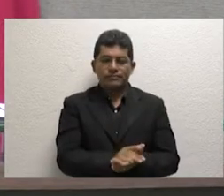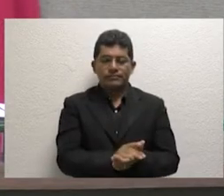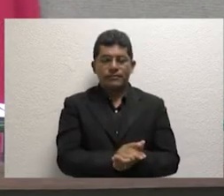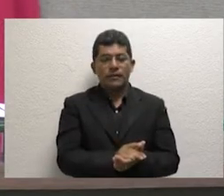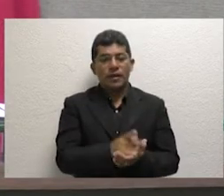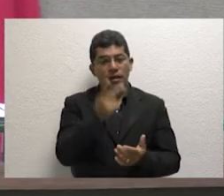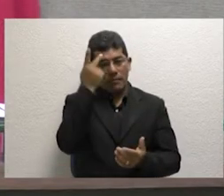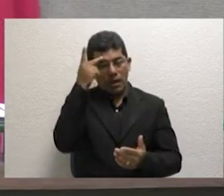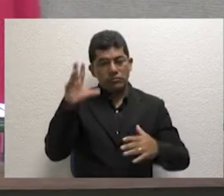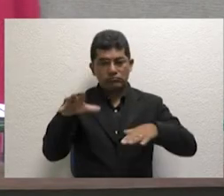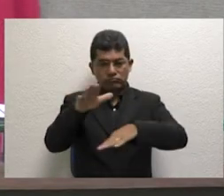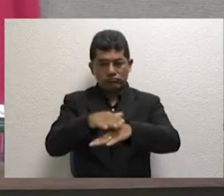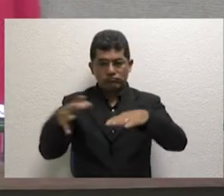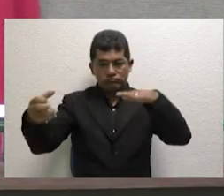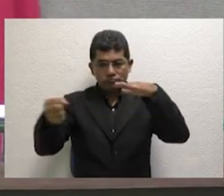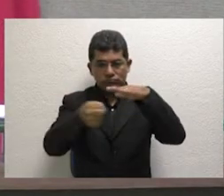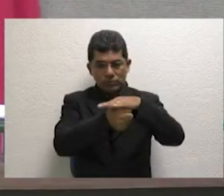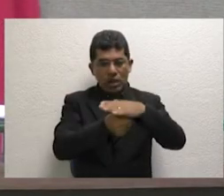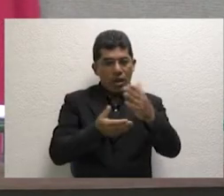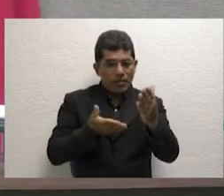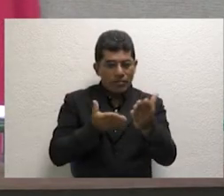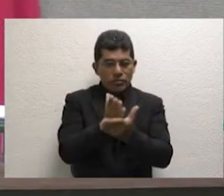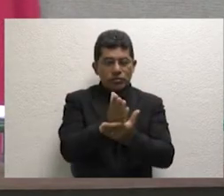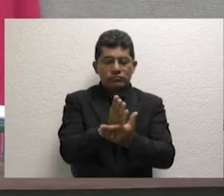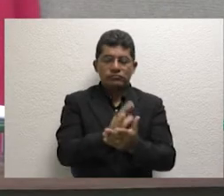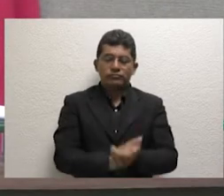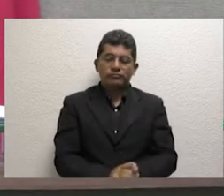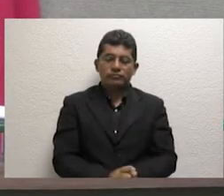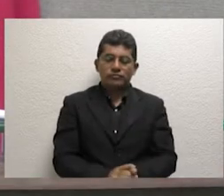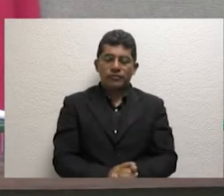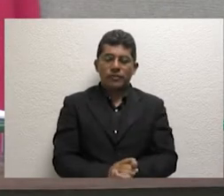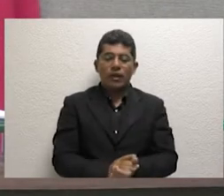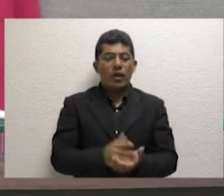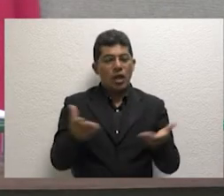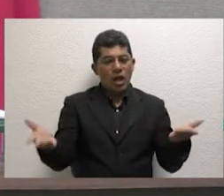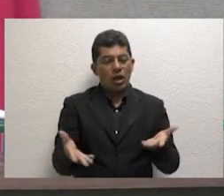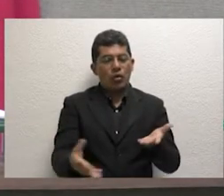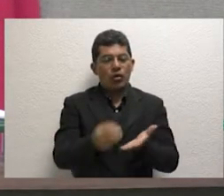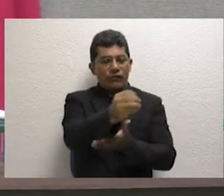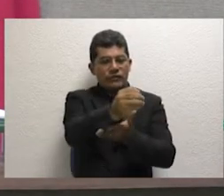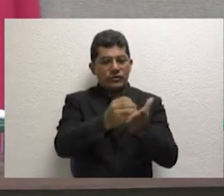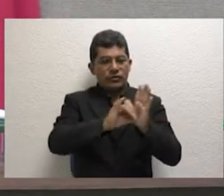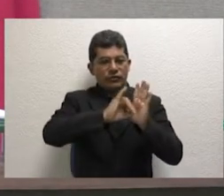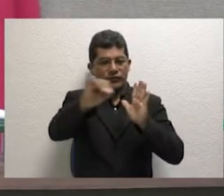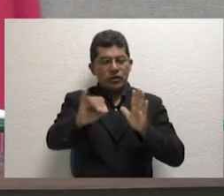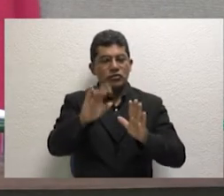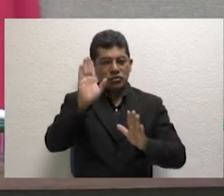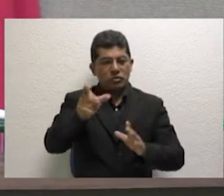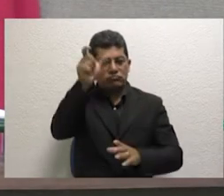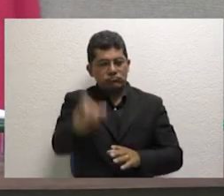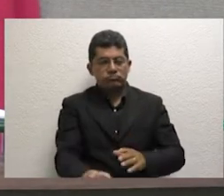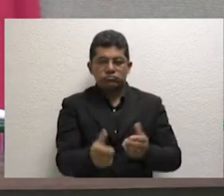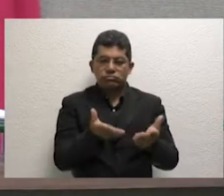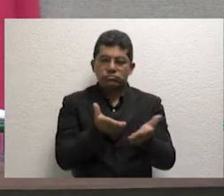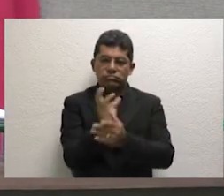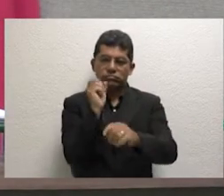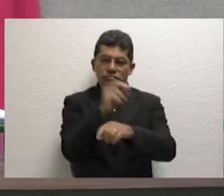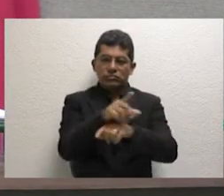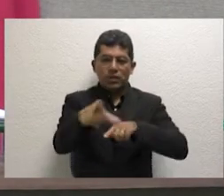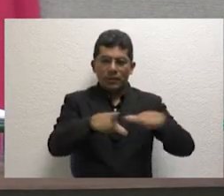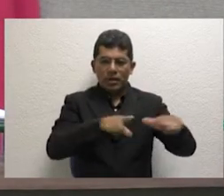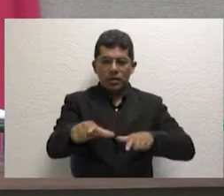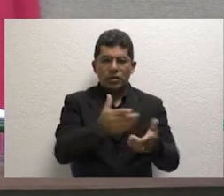serem convocados e aprovados e nomeados para ocupar os cargos conquistados por direito